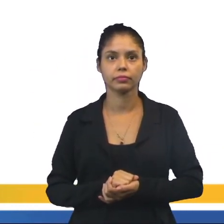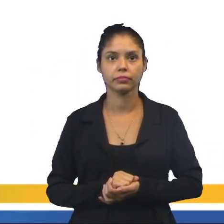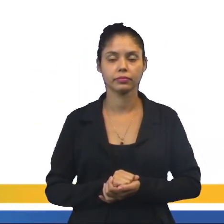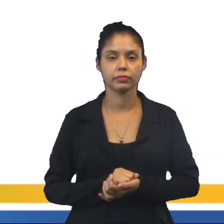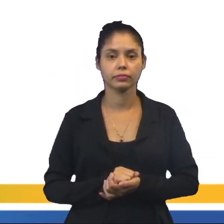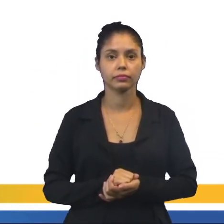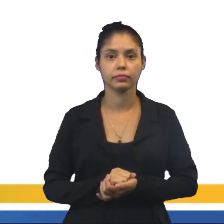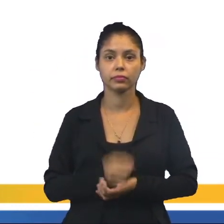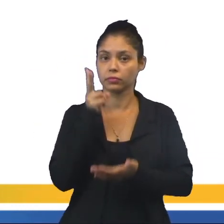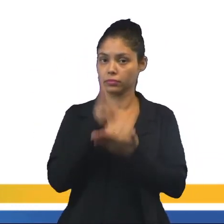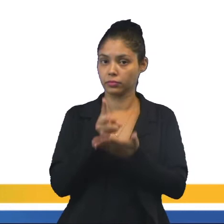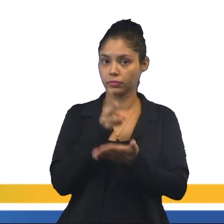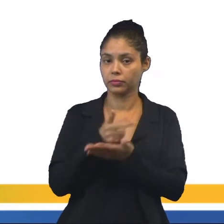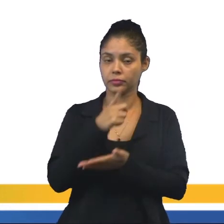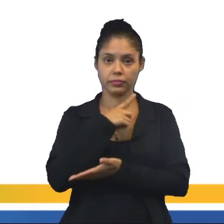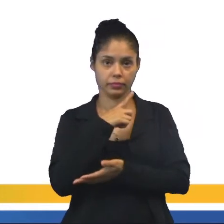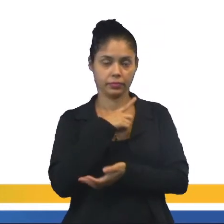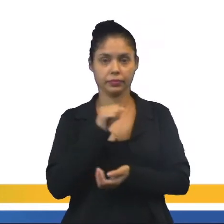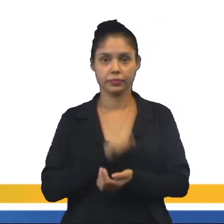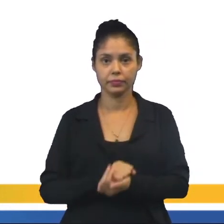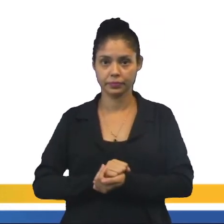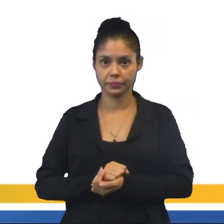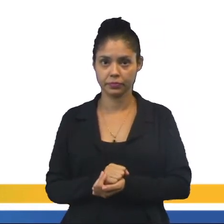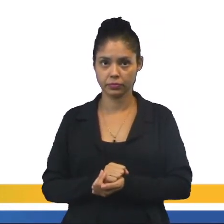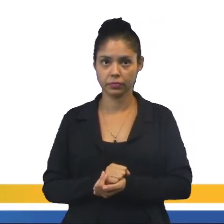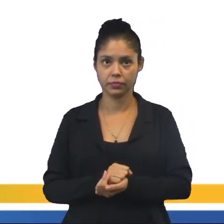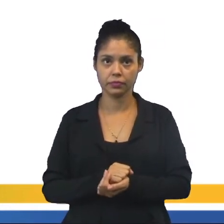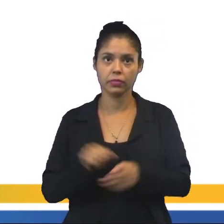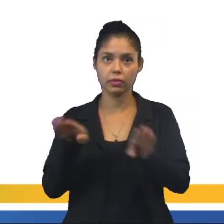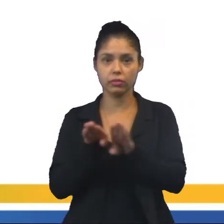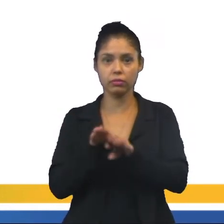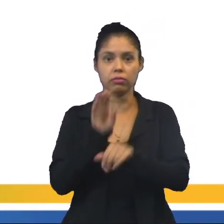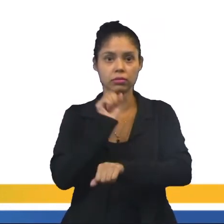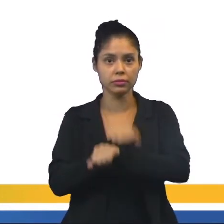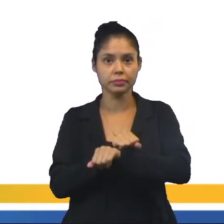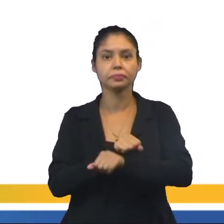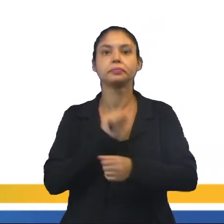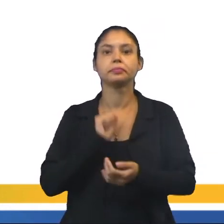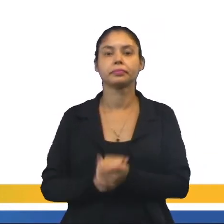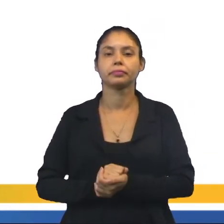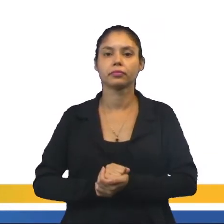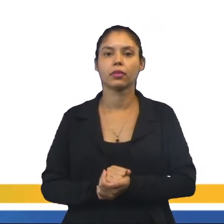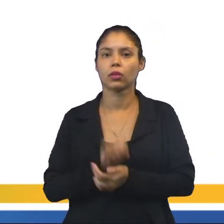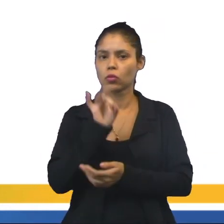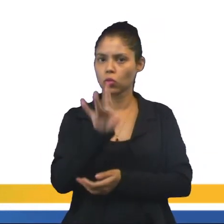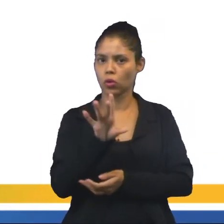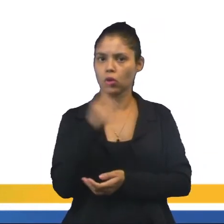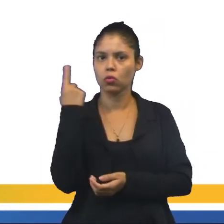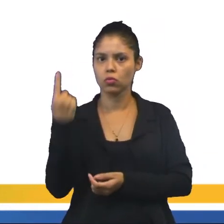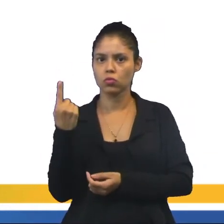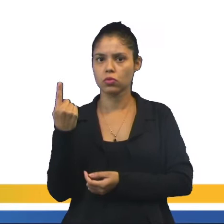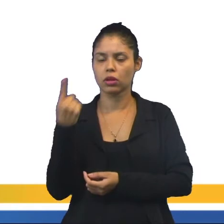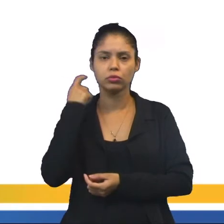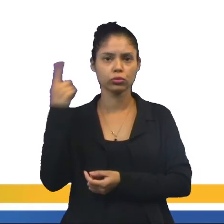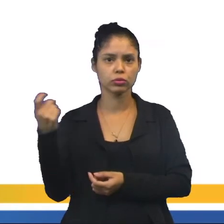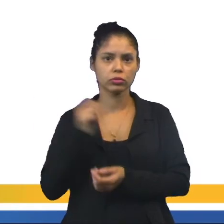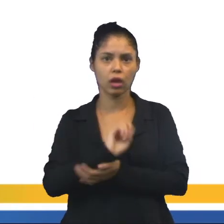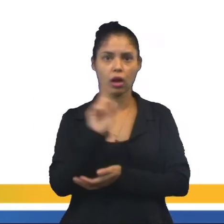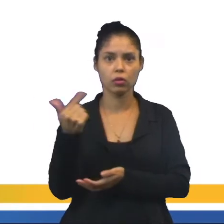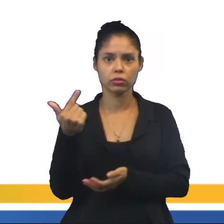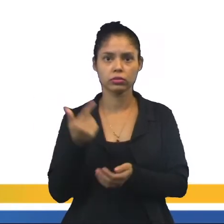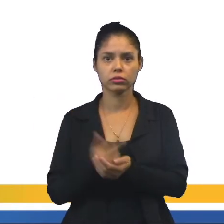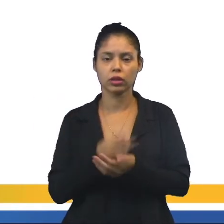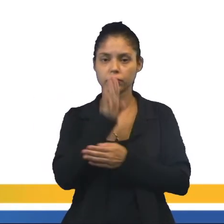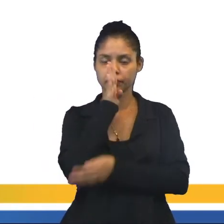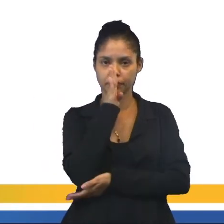a ao mesmo tempo que que é que vale a semibreve a passar dela e disse mas valeu mesmo tempo dela só que uma Edson a